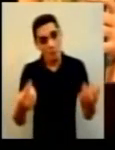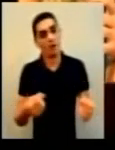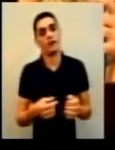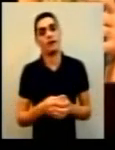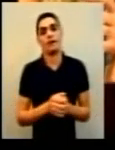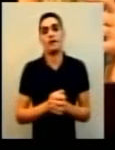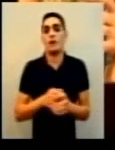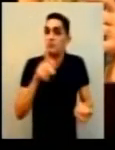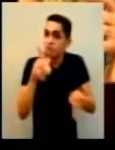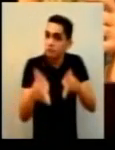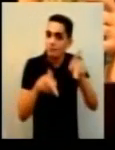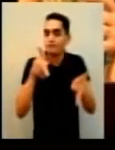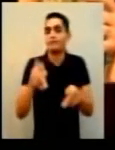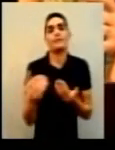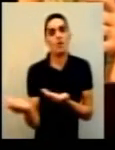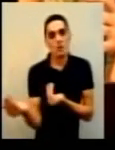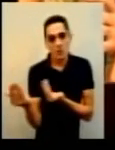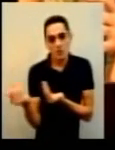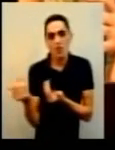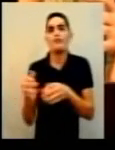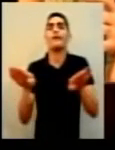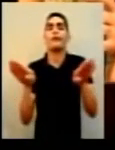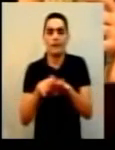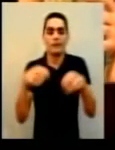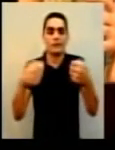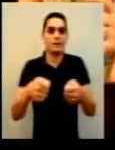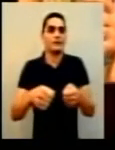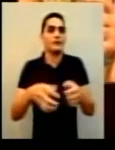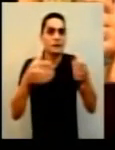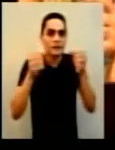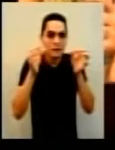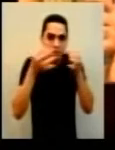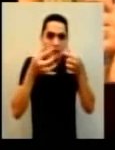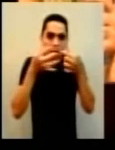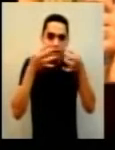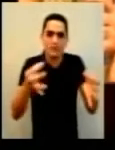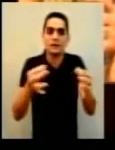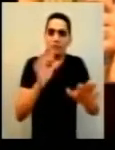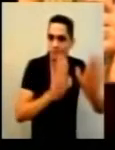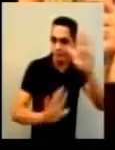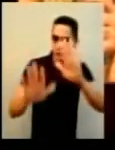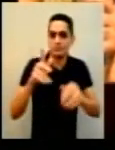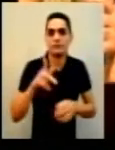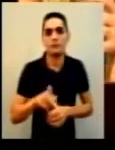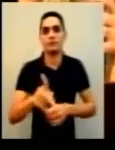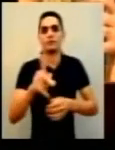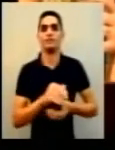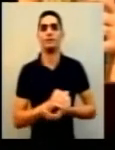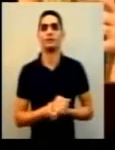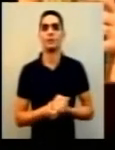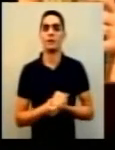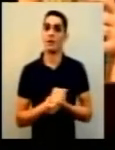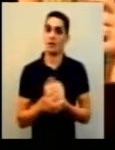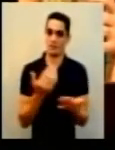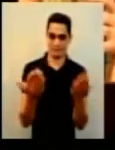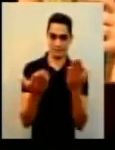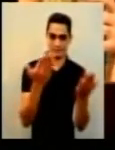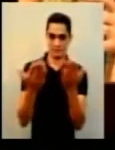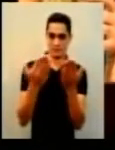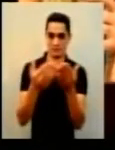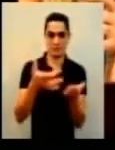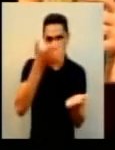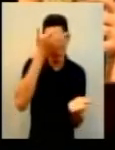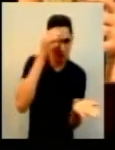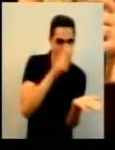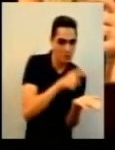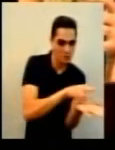a população jovem precisa sim ficar mais atenta e tomar bastante cuidado. Próximo. Em relação aos casos